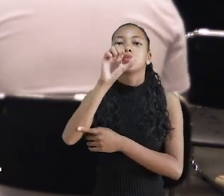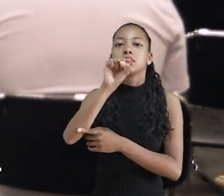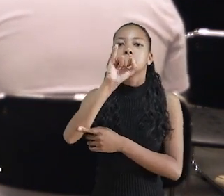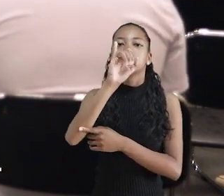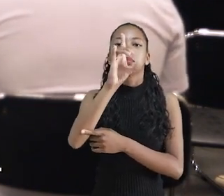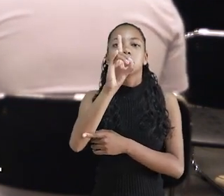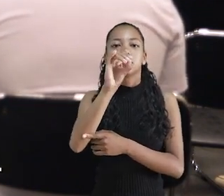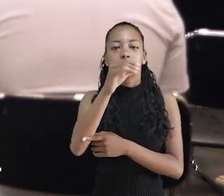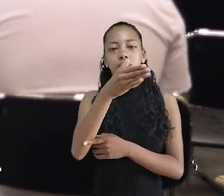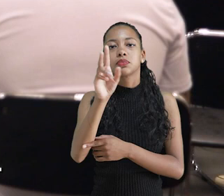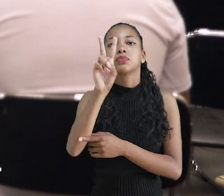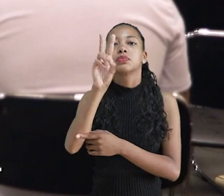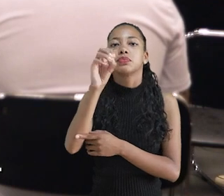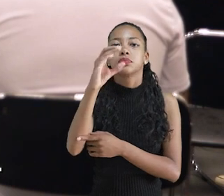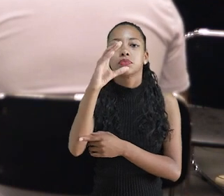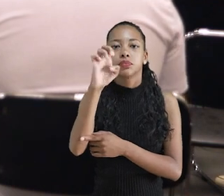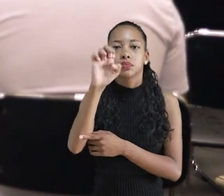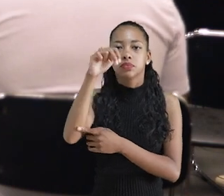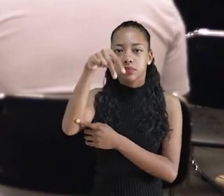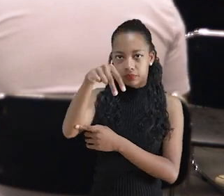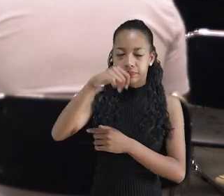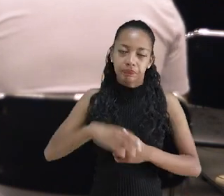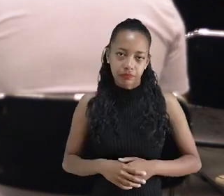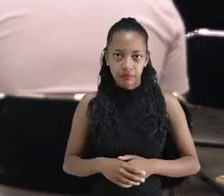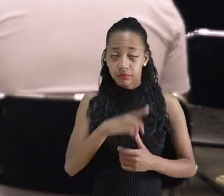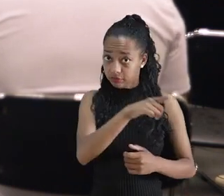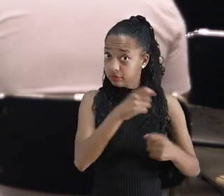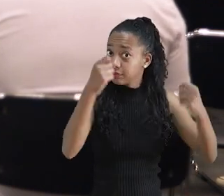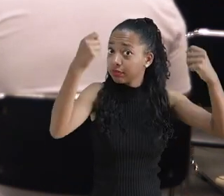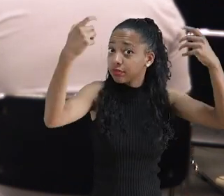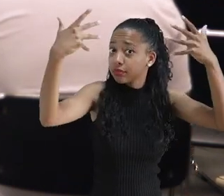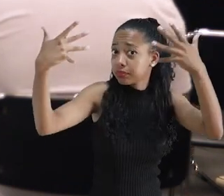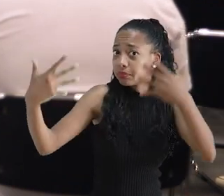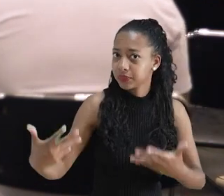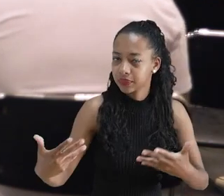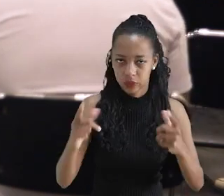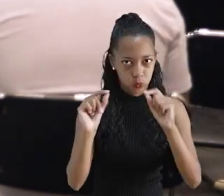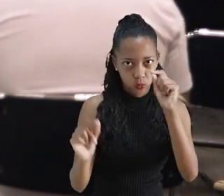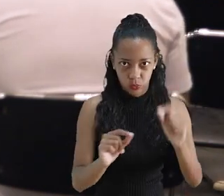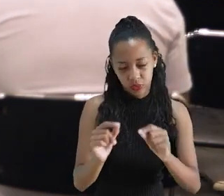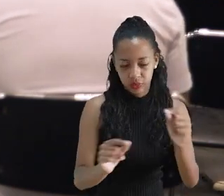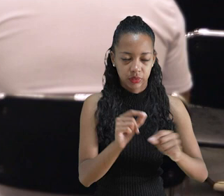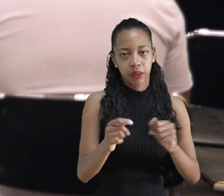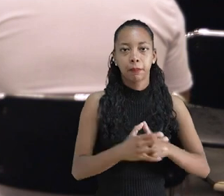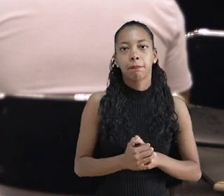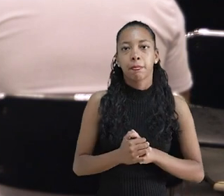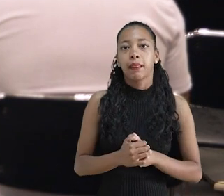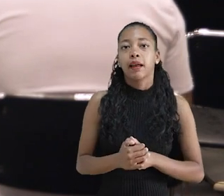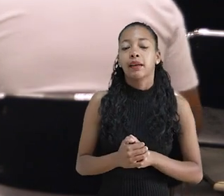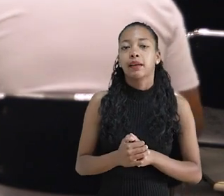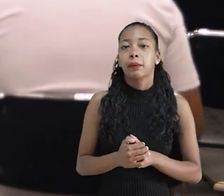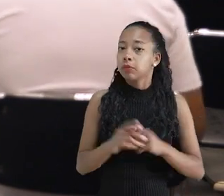ah eu sou Eduardo tenho 16 anos anos quando eu voltava pra casa da casa da minha namorada fui abordado por homens de